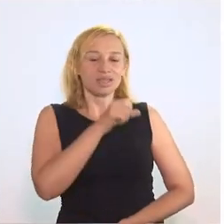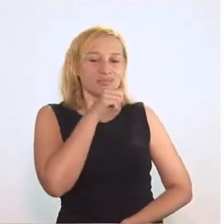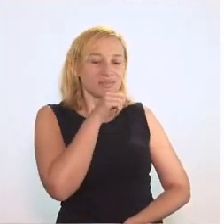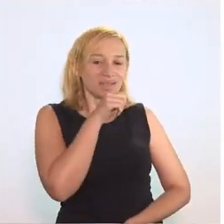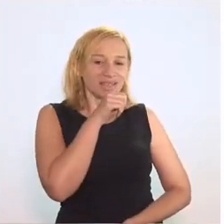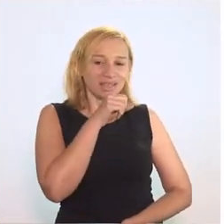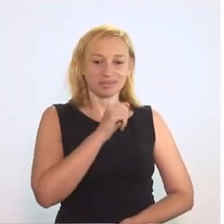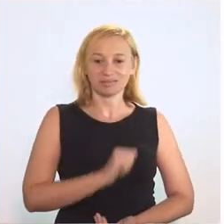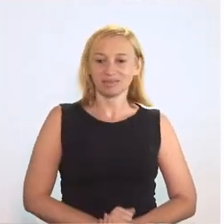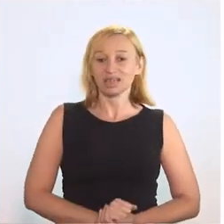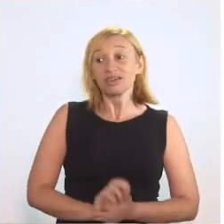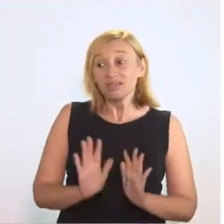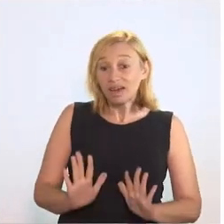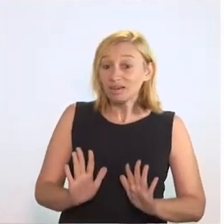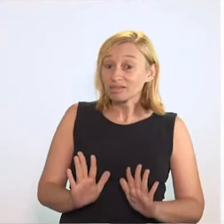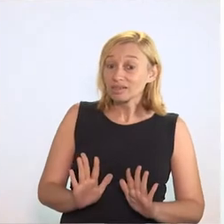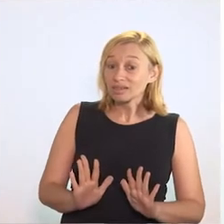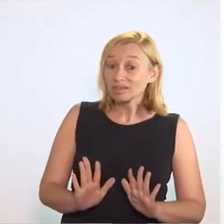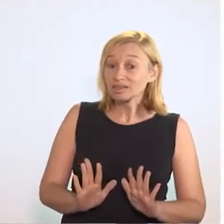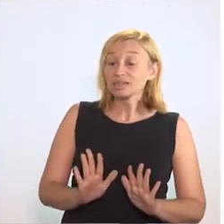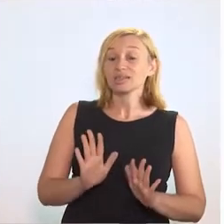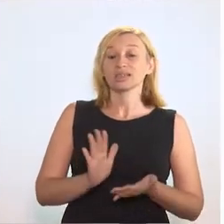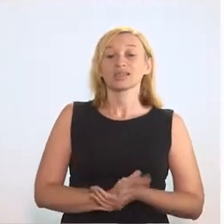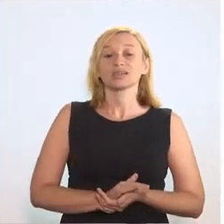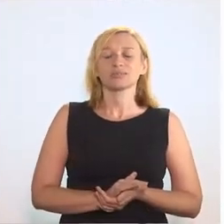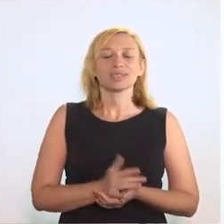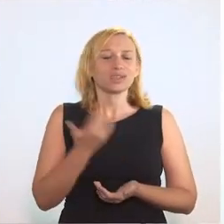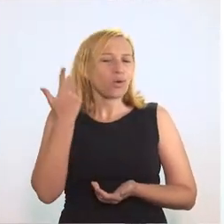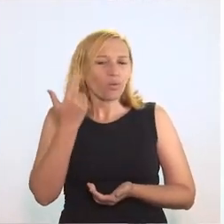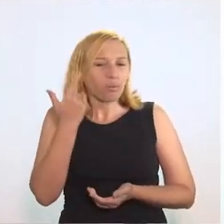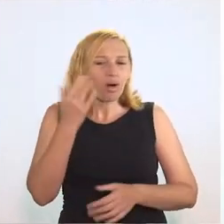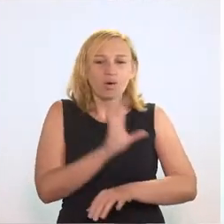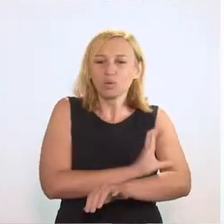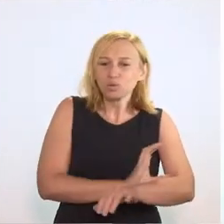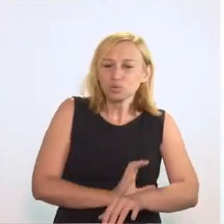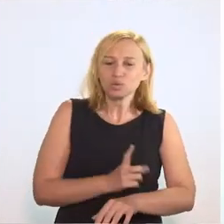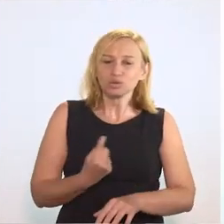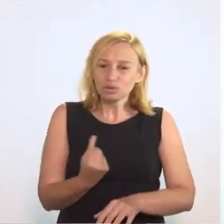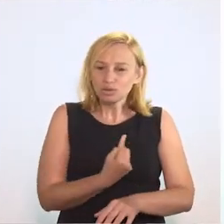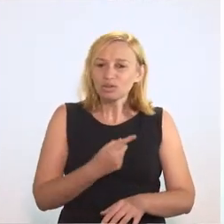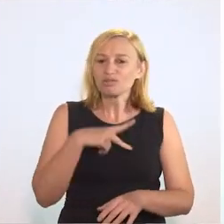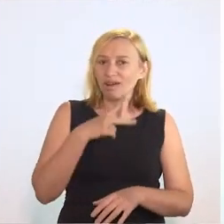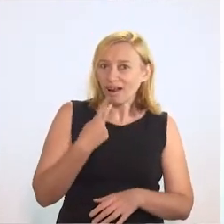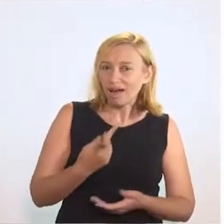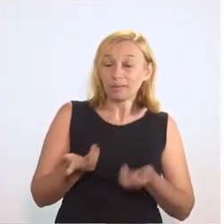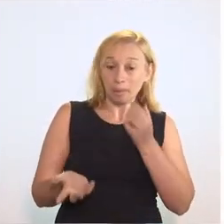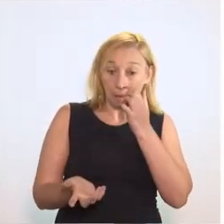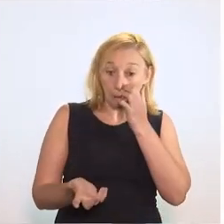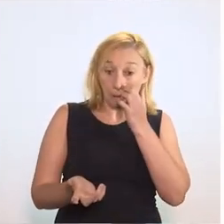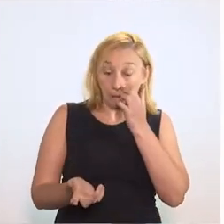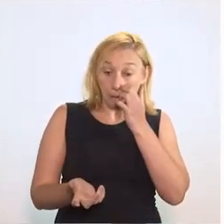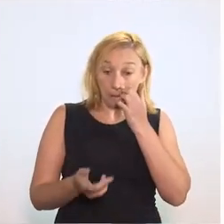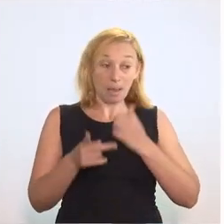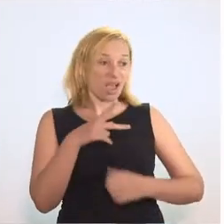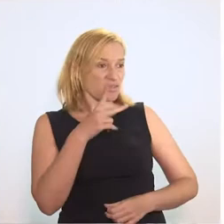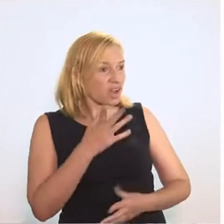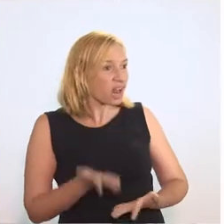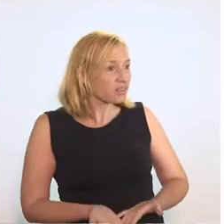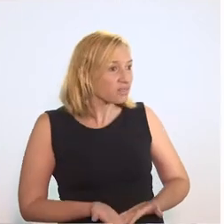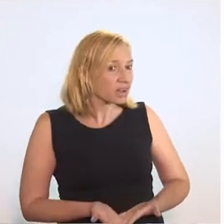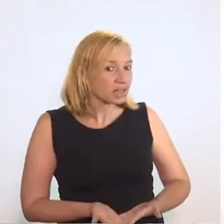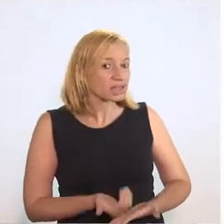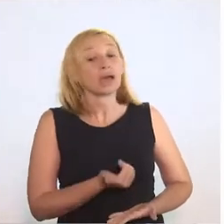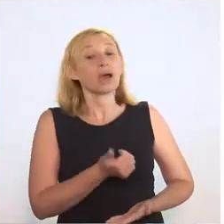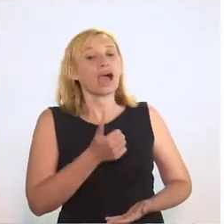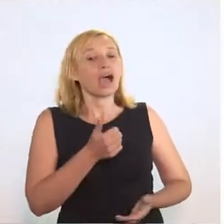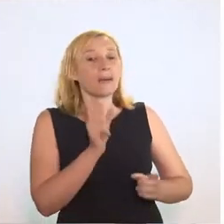mãe, ela ficava bem consternada comigo, que ela ficava assim, mas Thaís, por que você tá problematizando isso? E eu ficava naquela, minha mãe é professora de português, eu falava para ela,